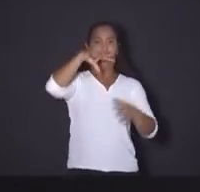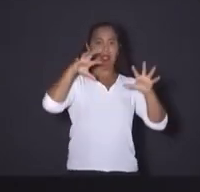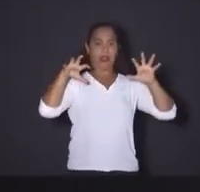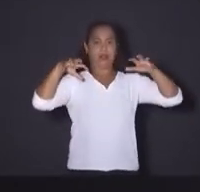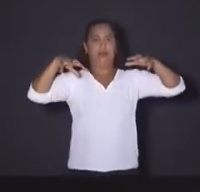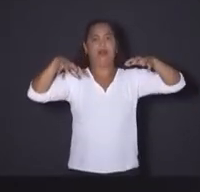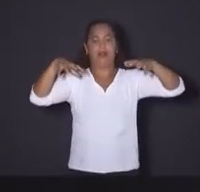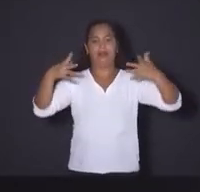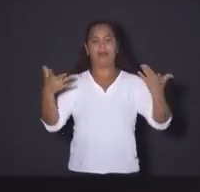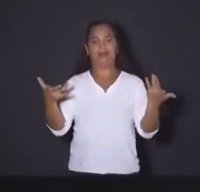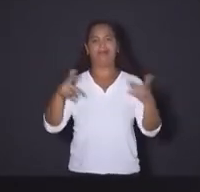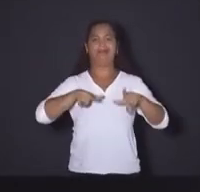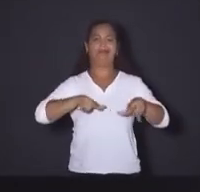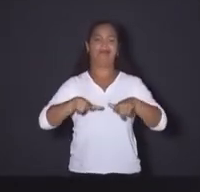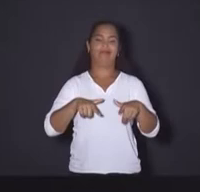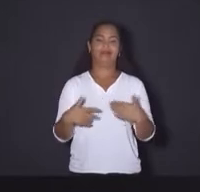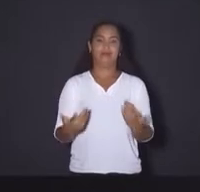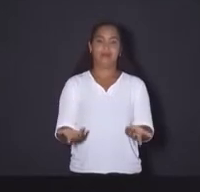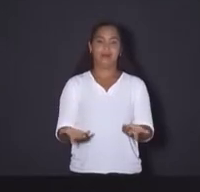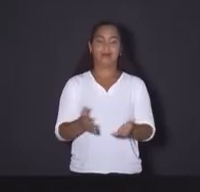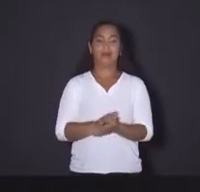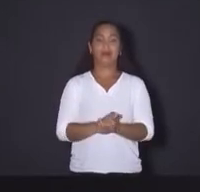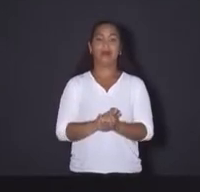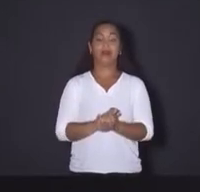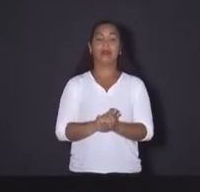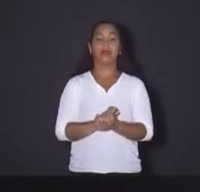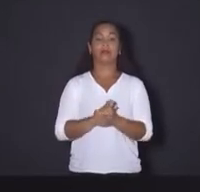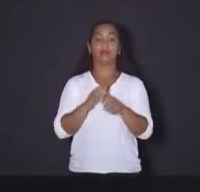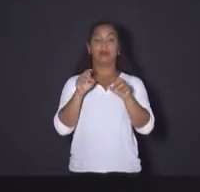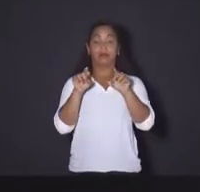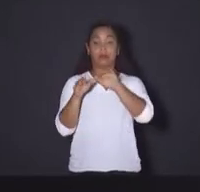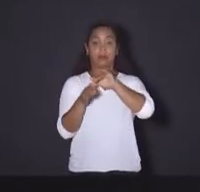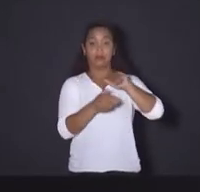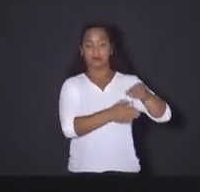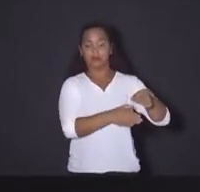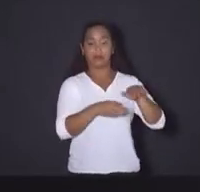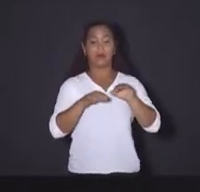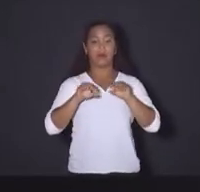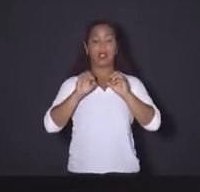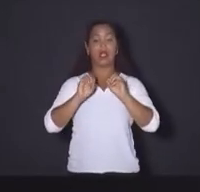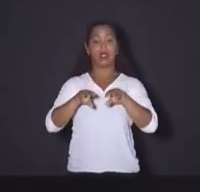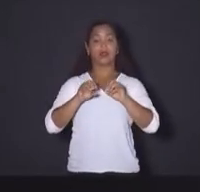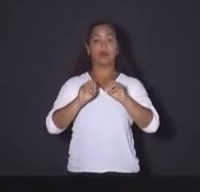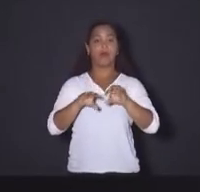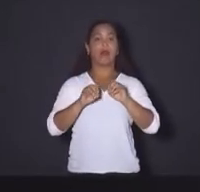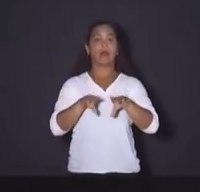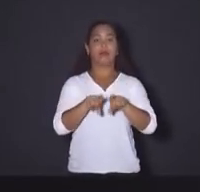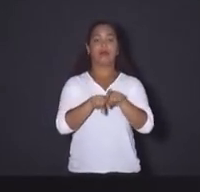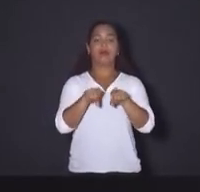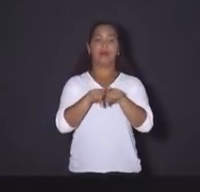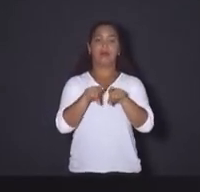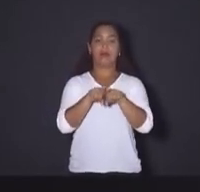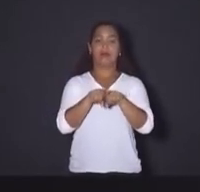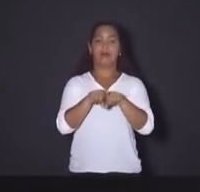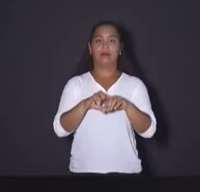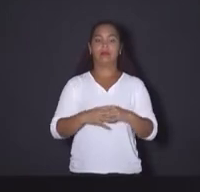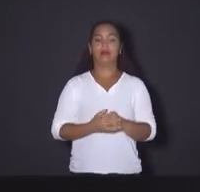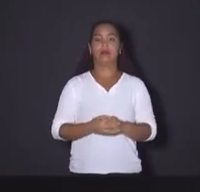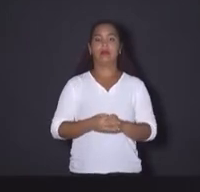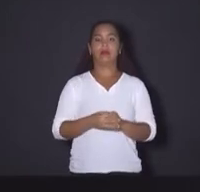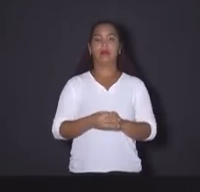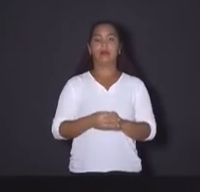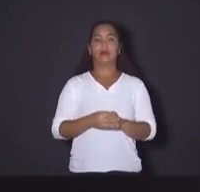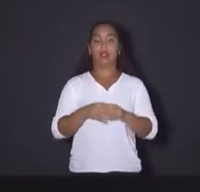Né? Também sobre a educação. Né? A nossa educação, que é nossa